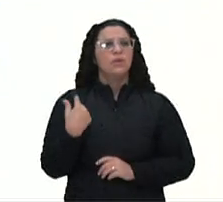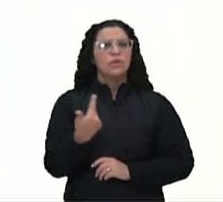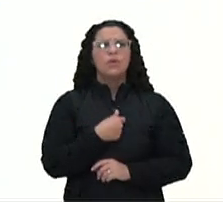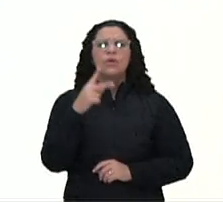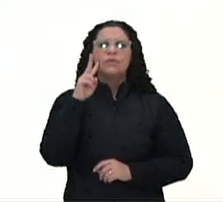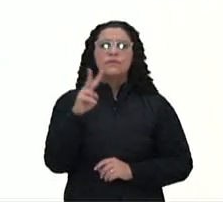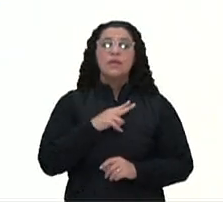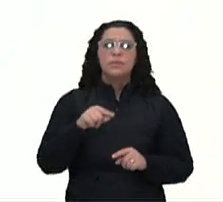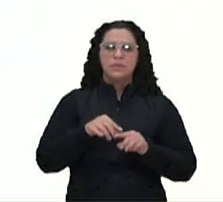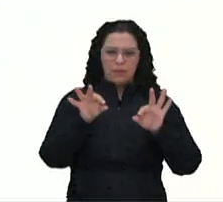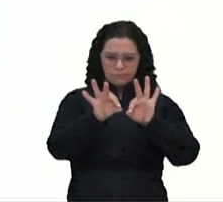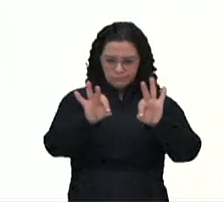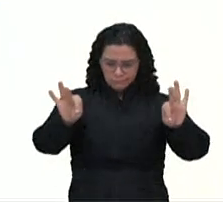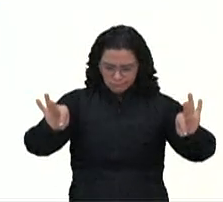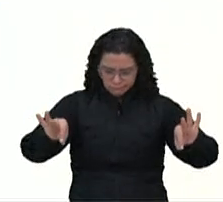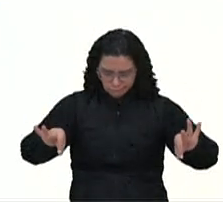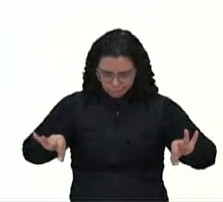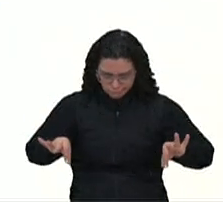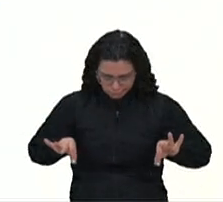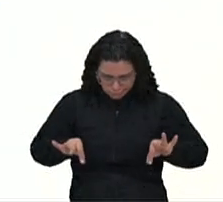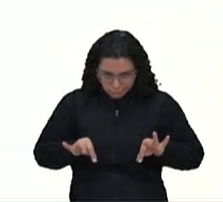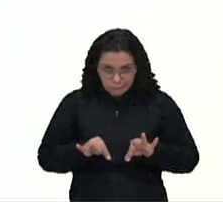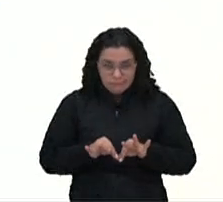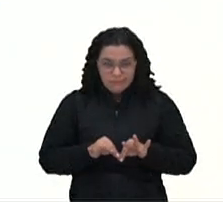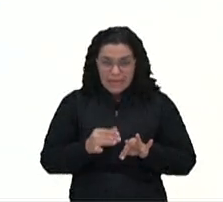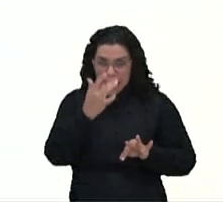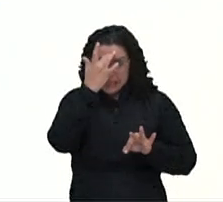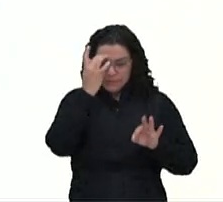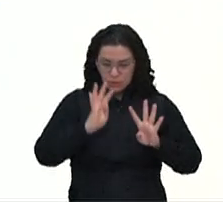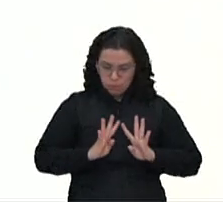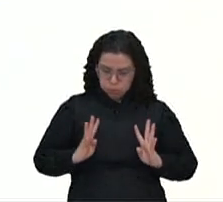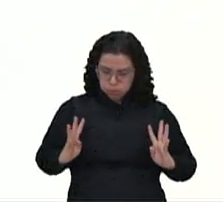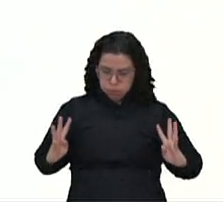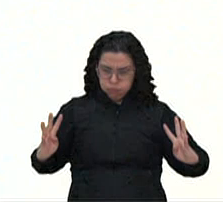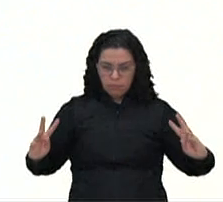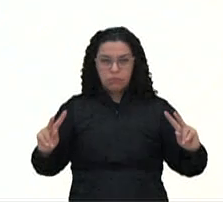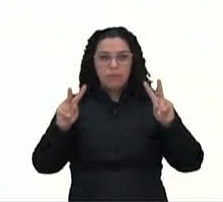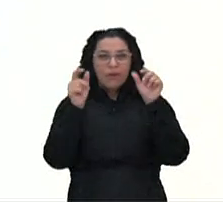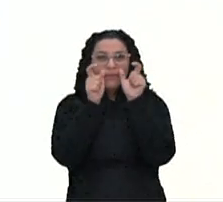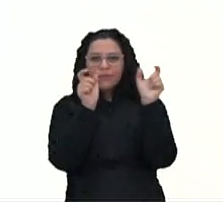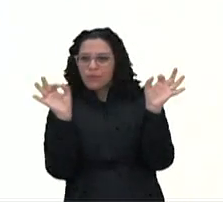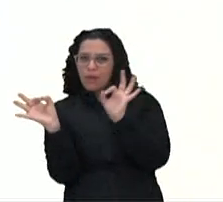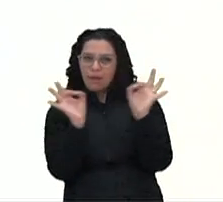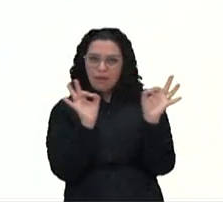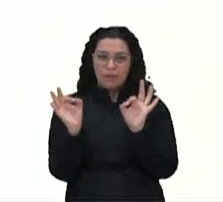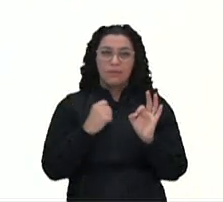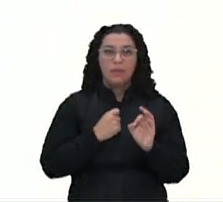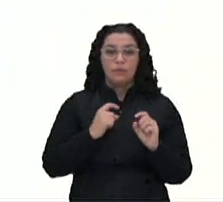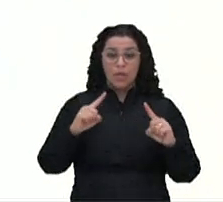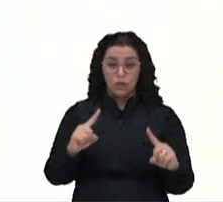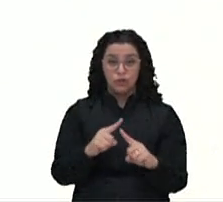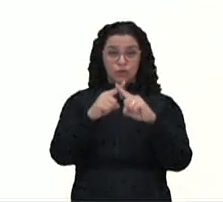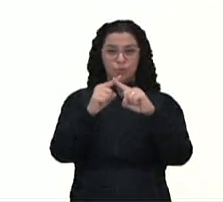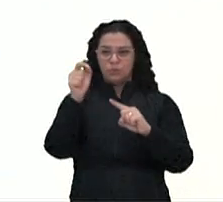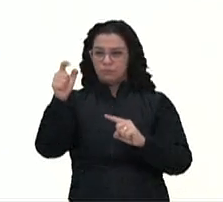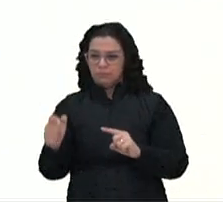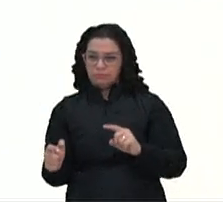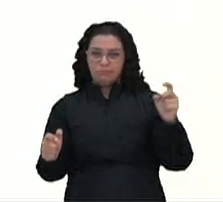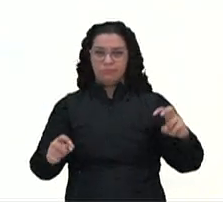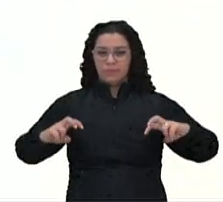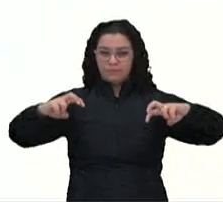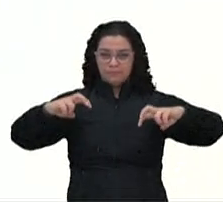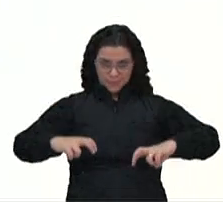nós temos um ringue, né? E tem várias pessoas em volta, como se estivesse assistindo. Dois competidores, e nesse momento eles